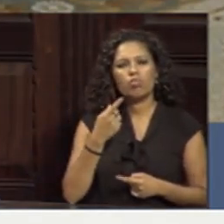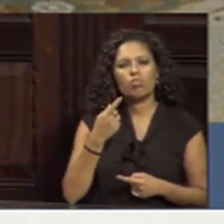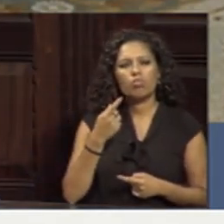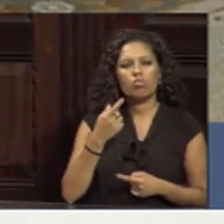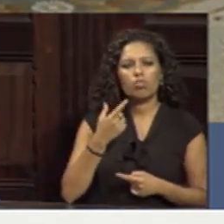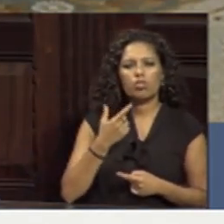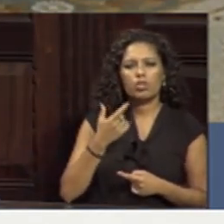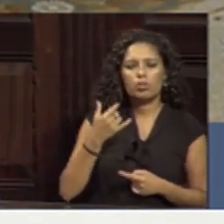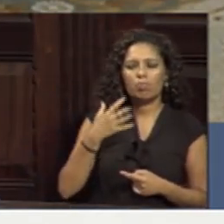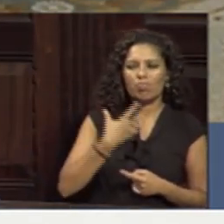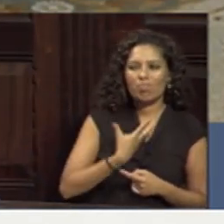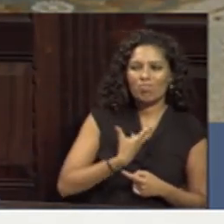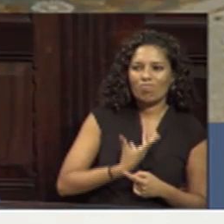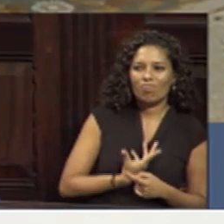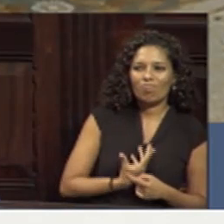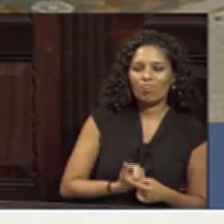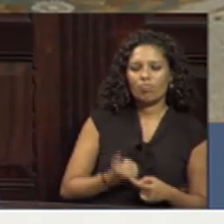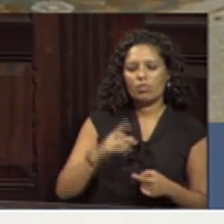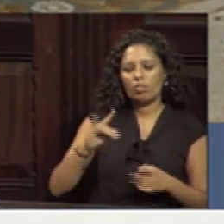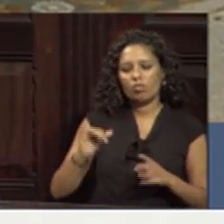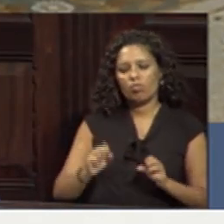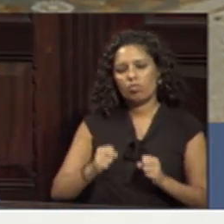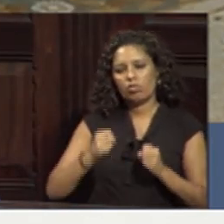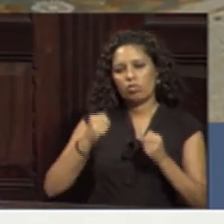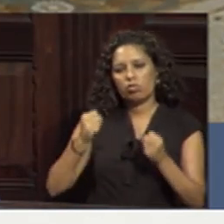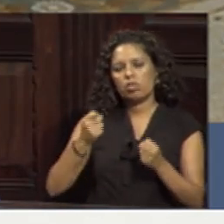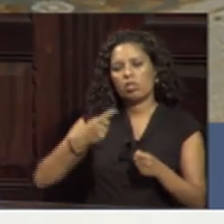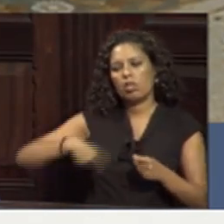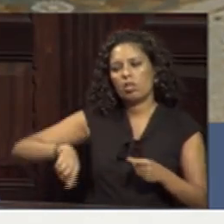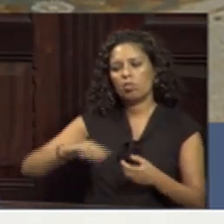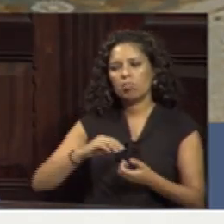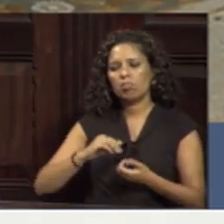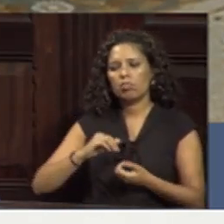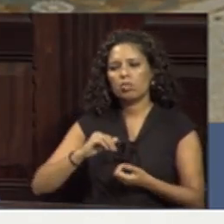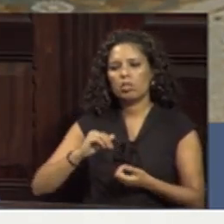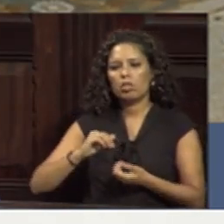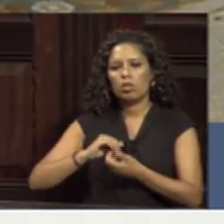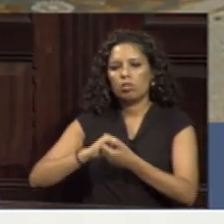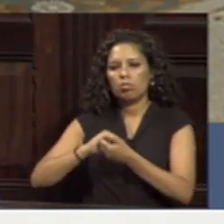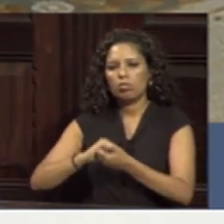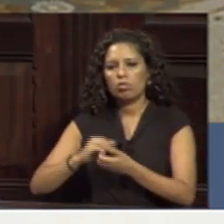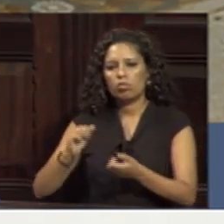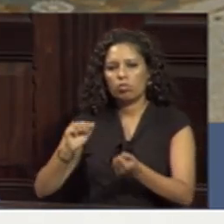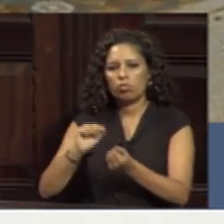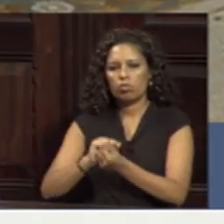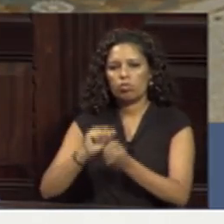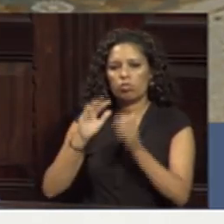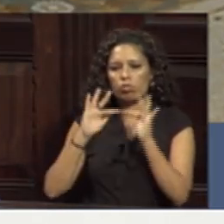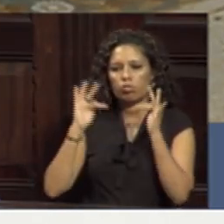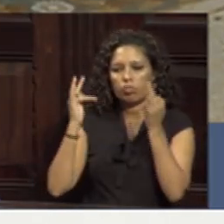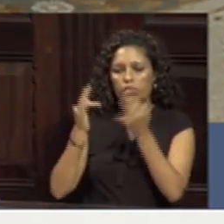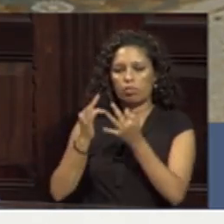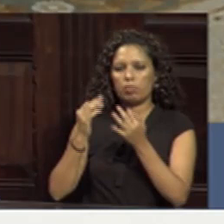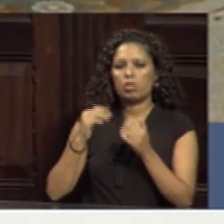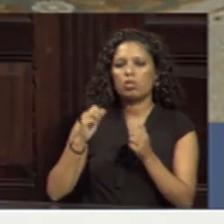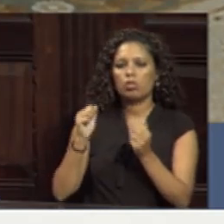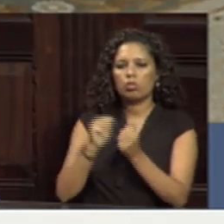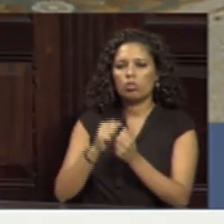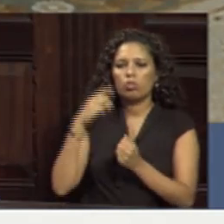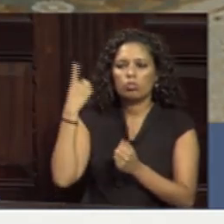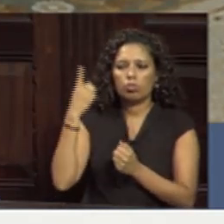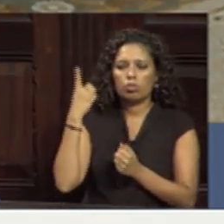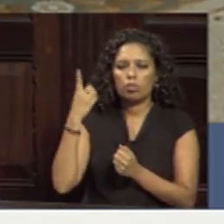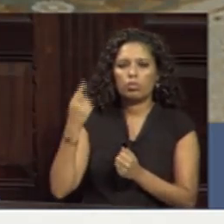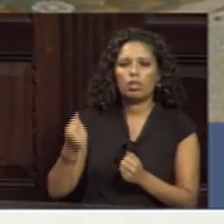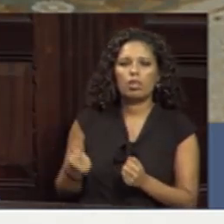luto. Quero me solidarizar com o deputado Eliomar Coelho, querido, e